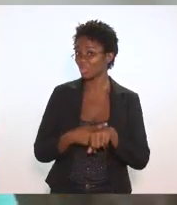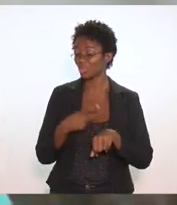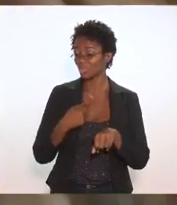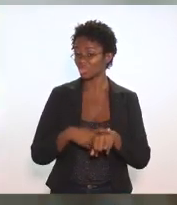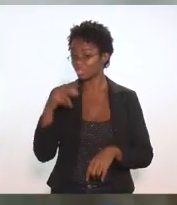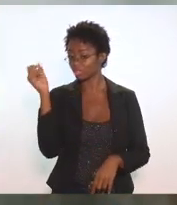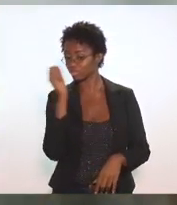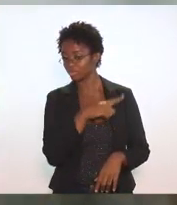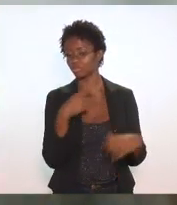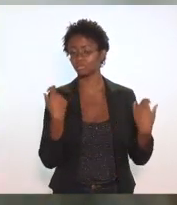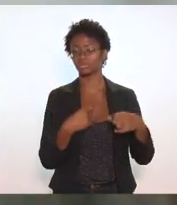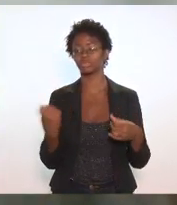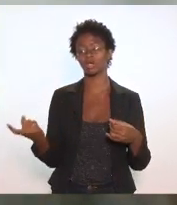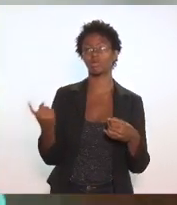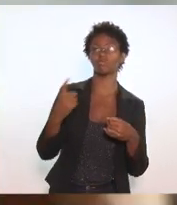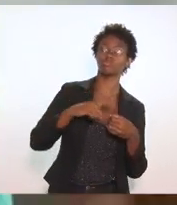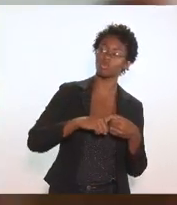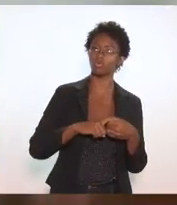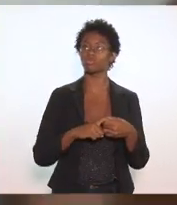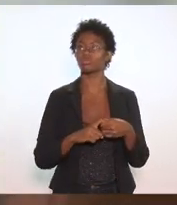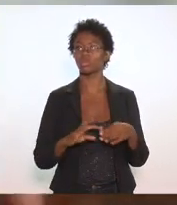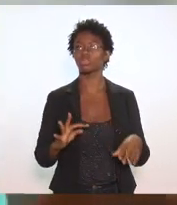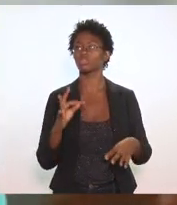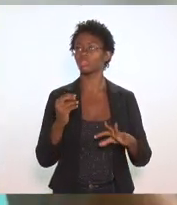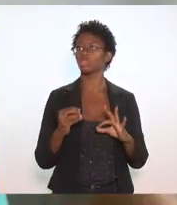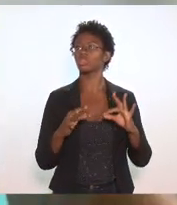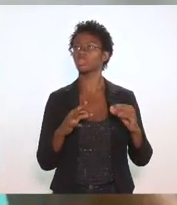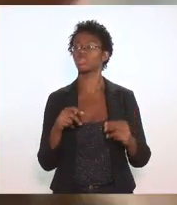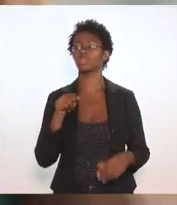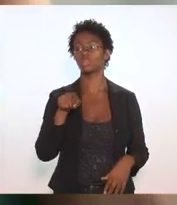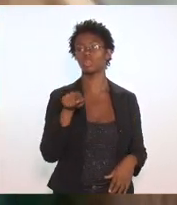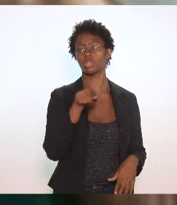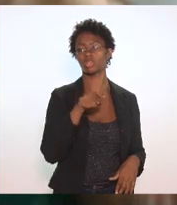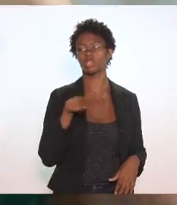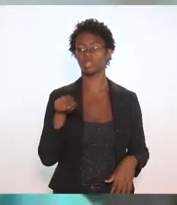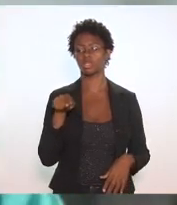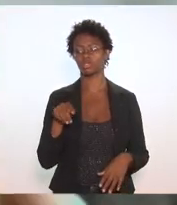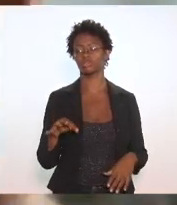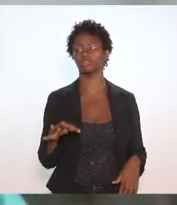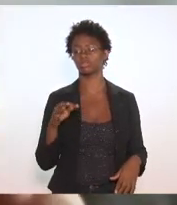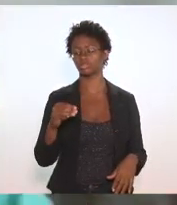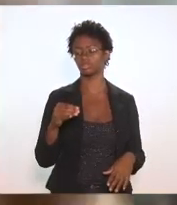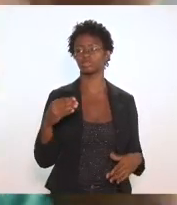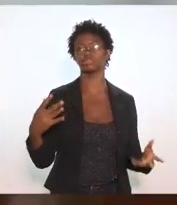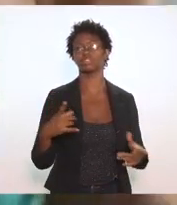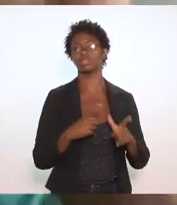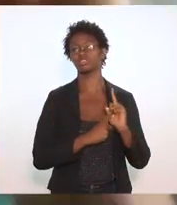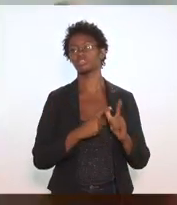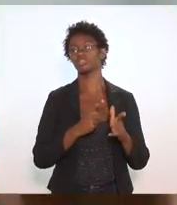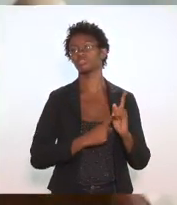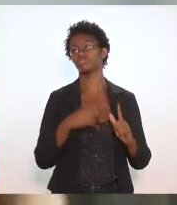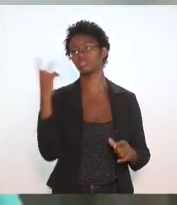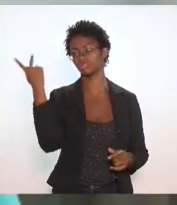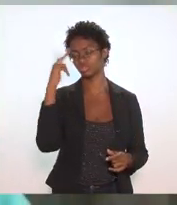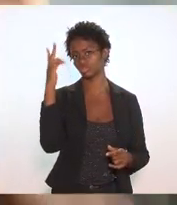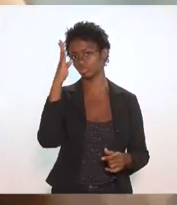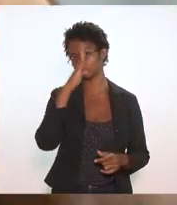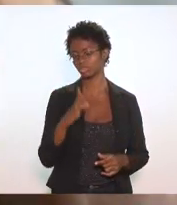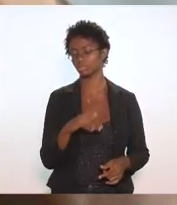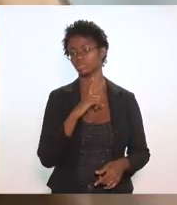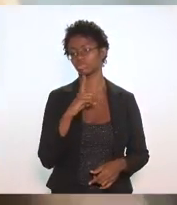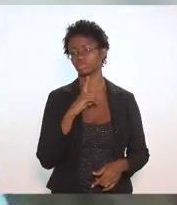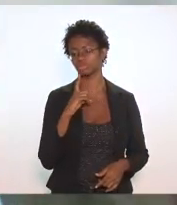que resgatar toda essa questão da dívida histórica que o Brasil tem com a